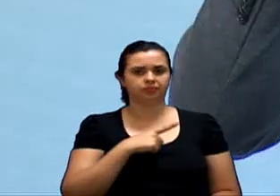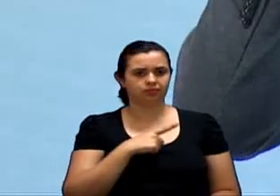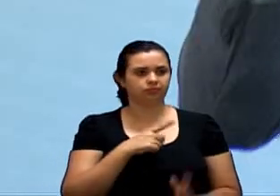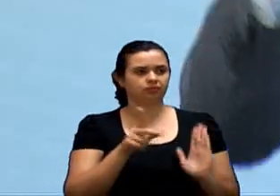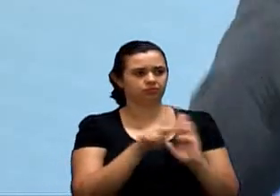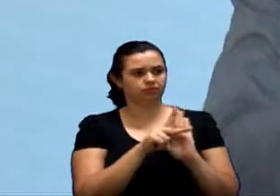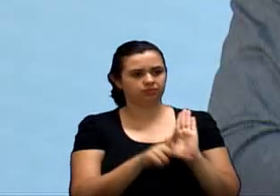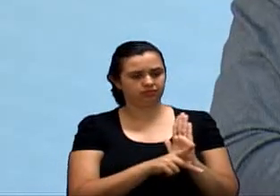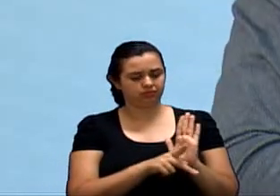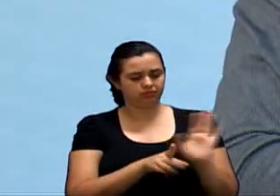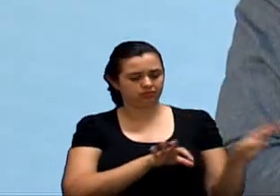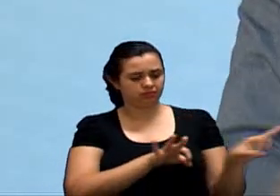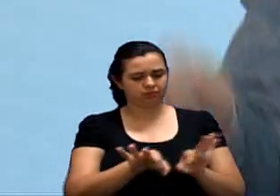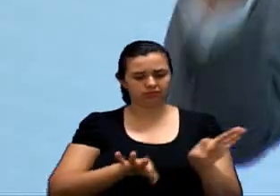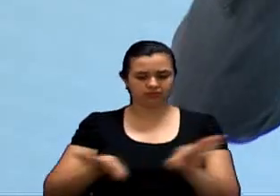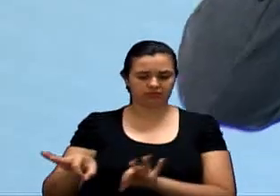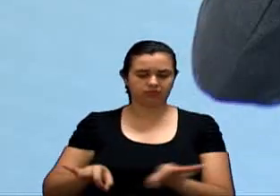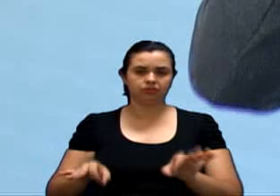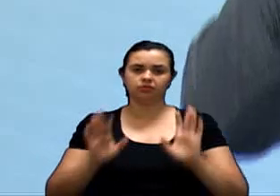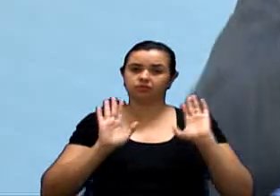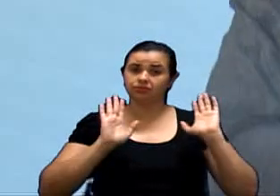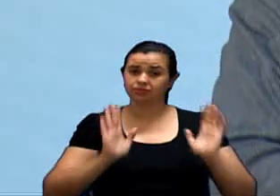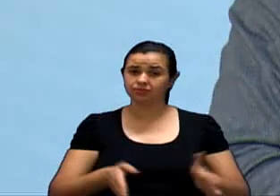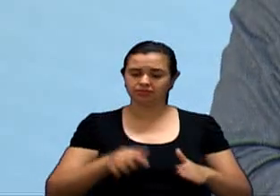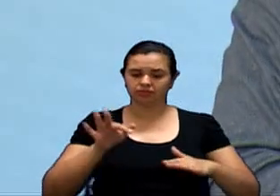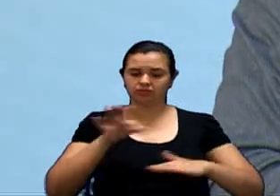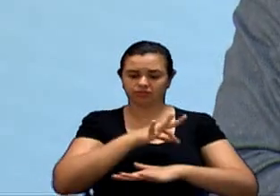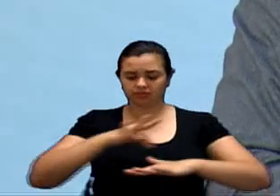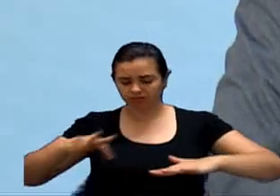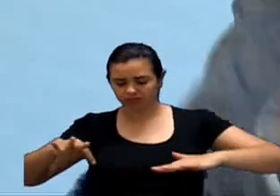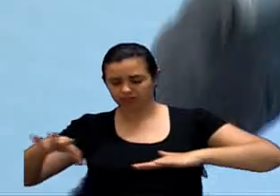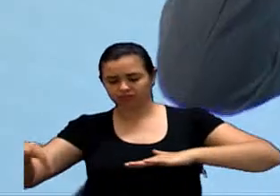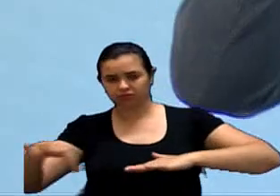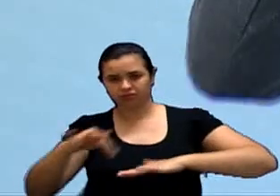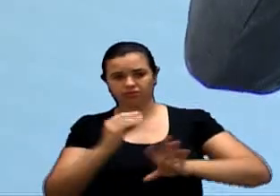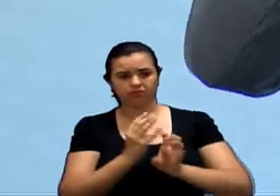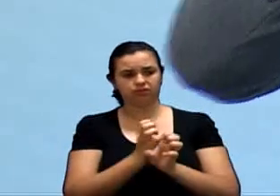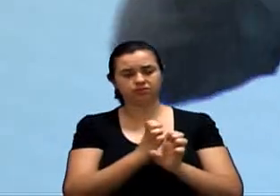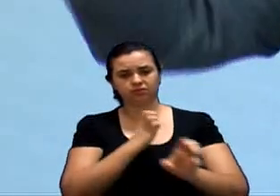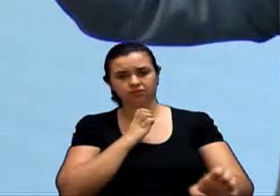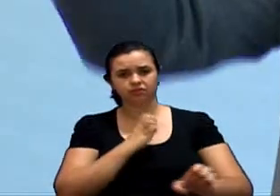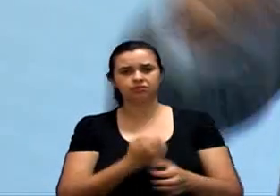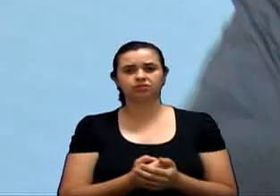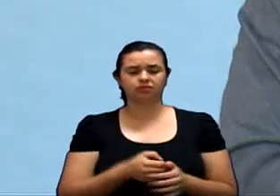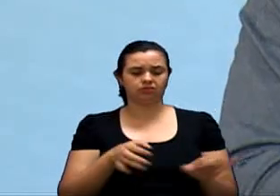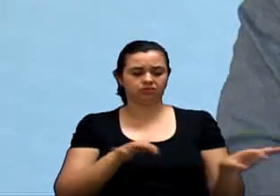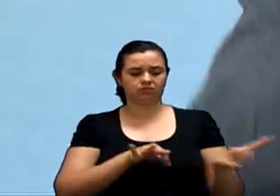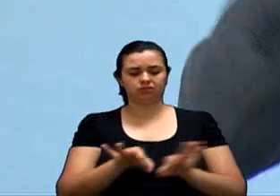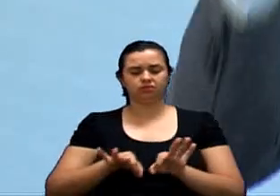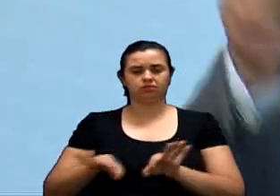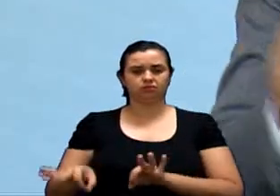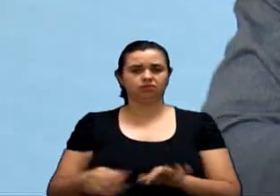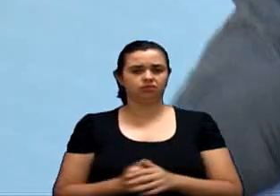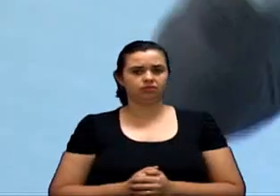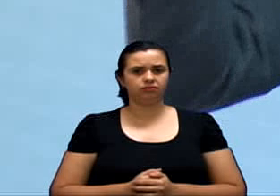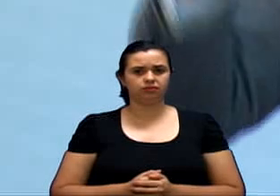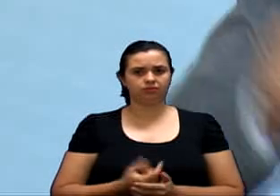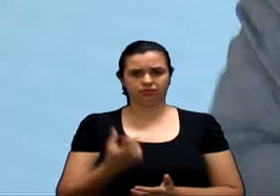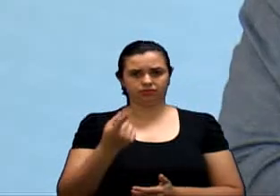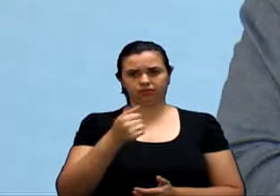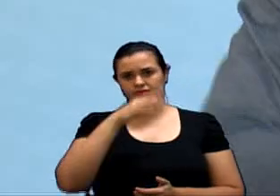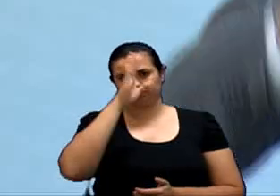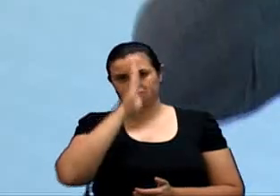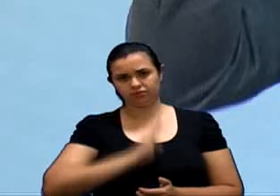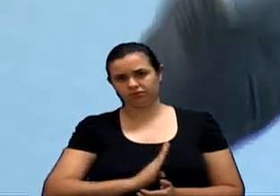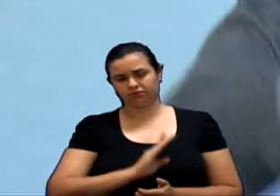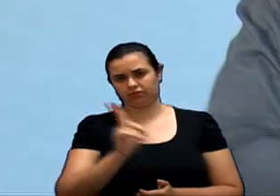eles já fizeram a topografia da área, já contrataram um engenheiro para fazer uma análise, para montar esse projeto que foi apresentado aqui, que ninguém faz de graça. Eles tentaram